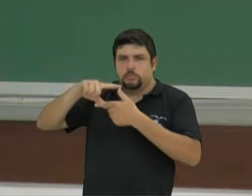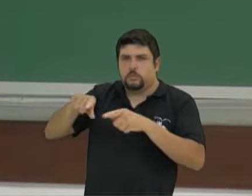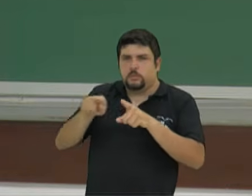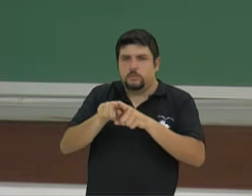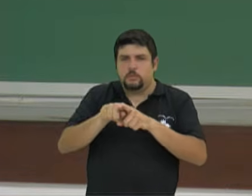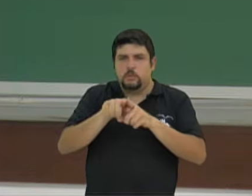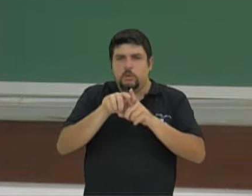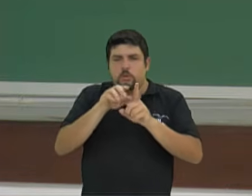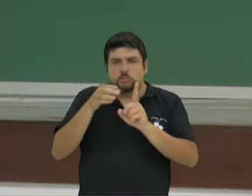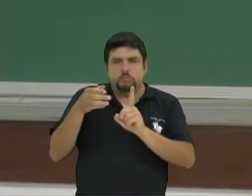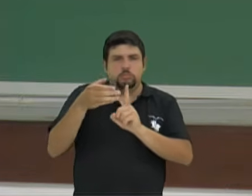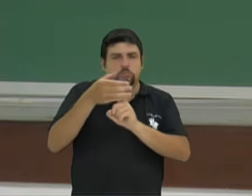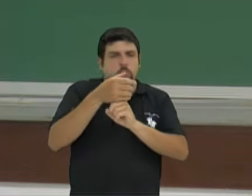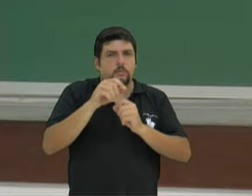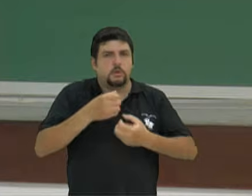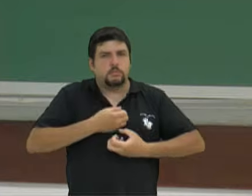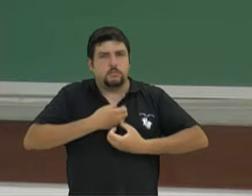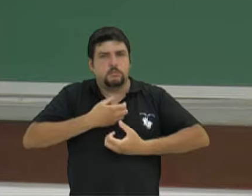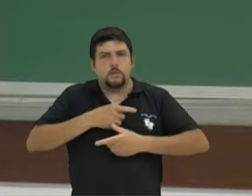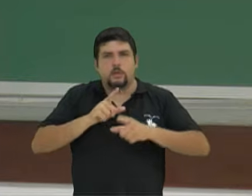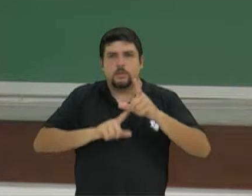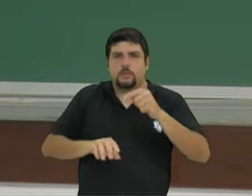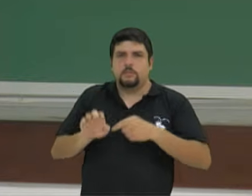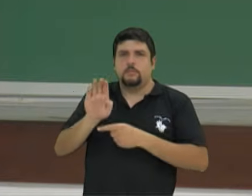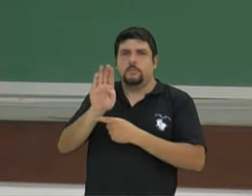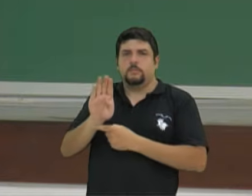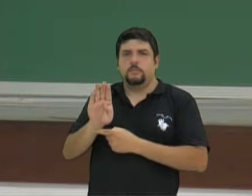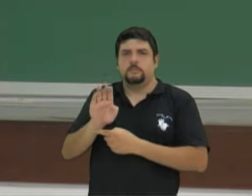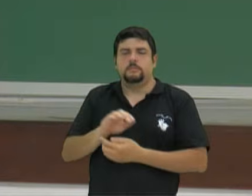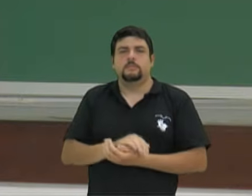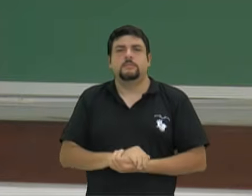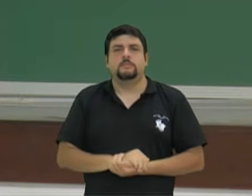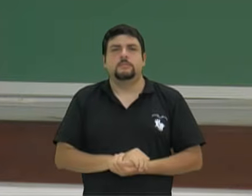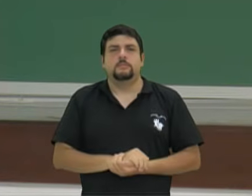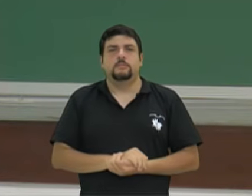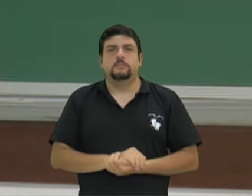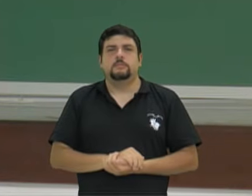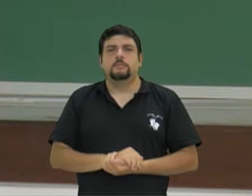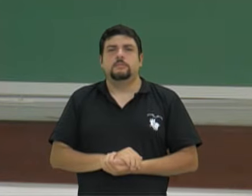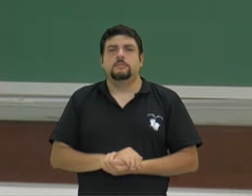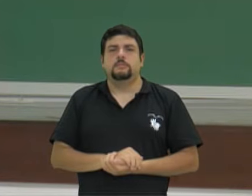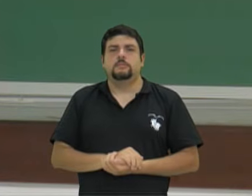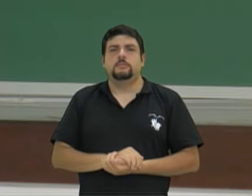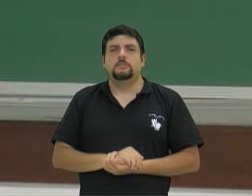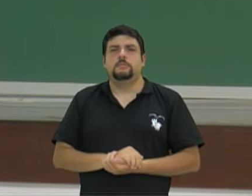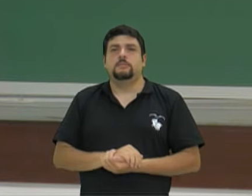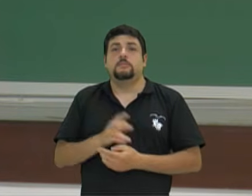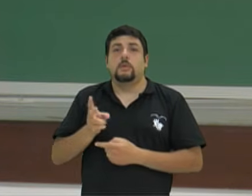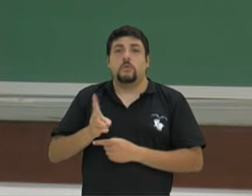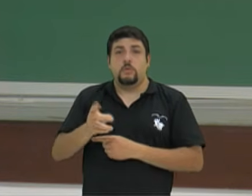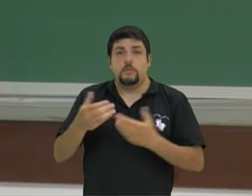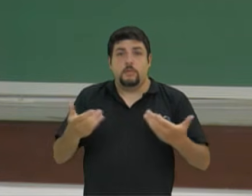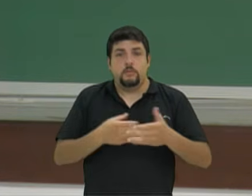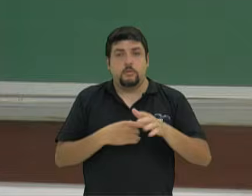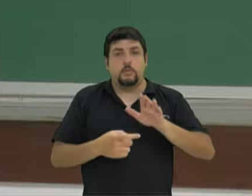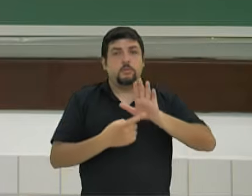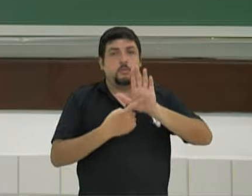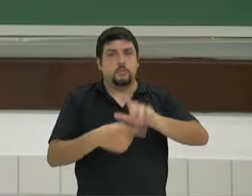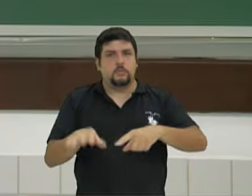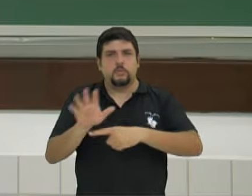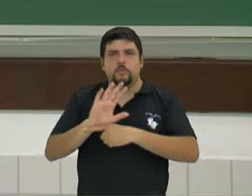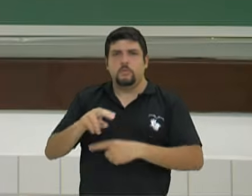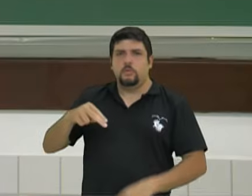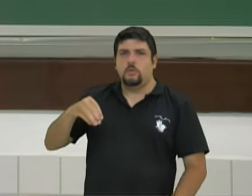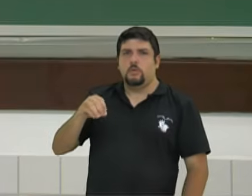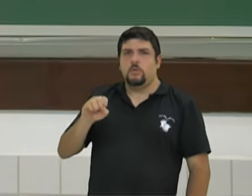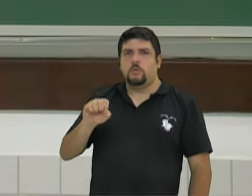tudo, o expressionista, a alternativa B de bola, né, pessoal? Prosseguindo, vamos mostrar o Nosferatu, que eu falei para você que eu ia